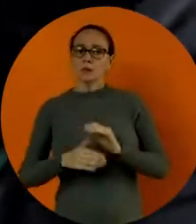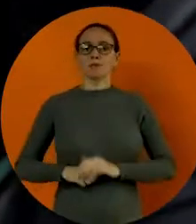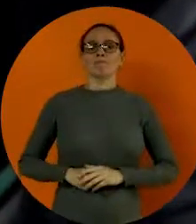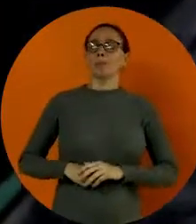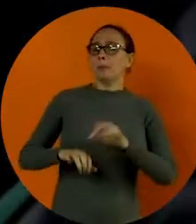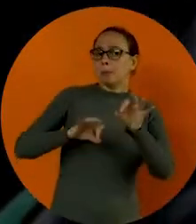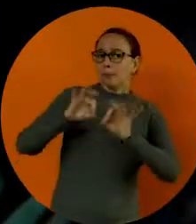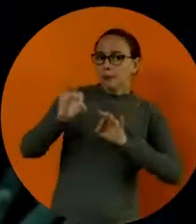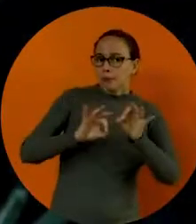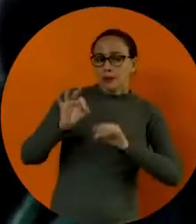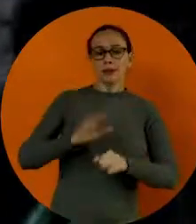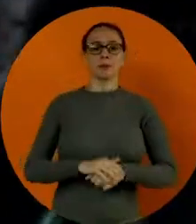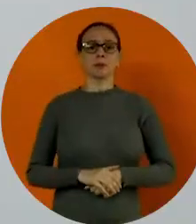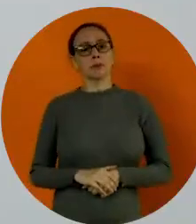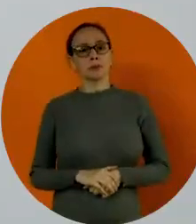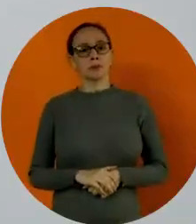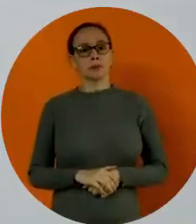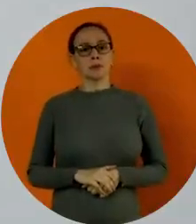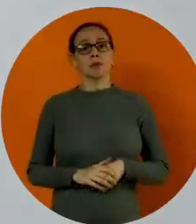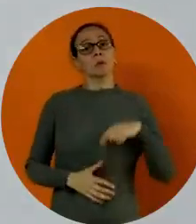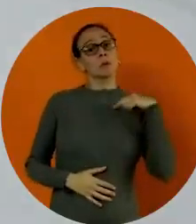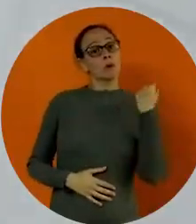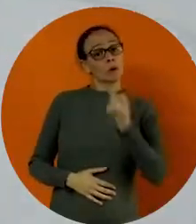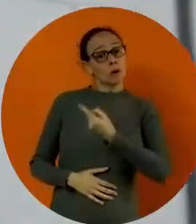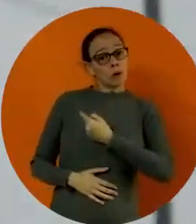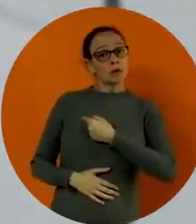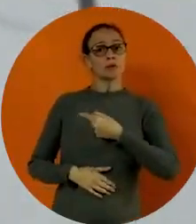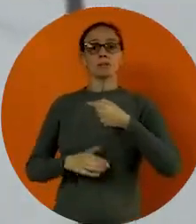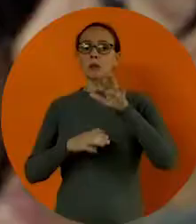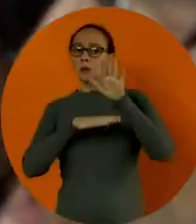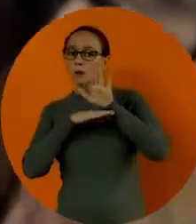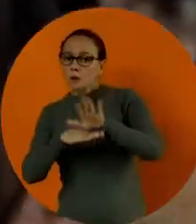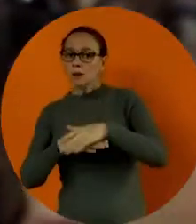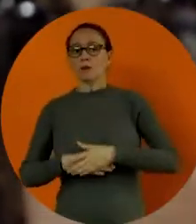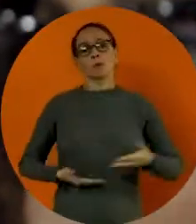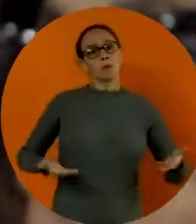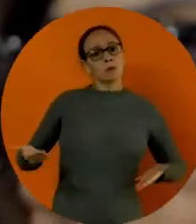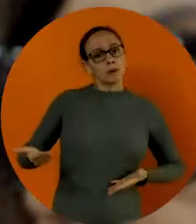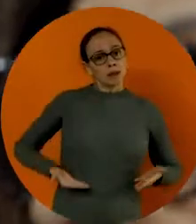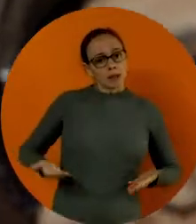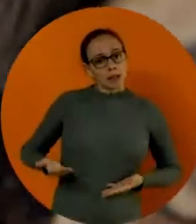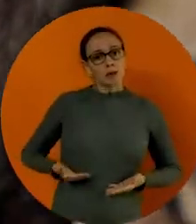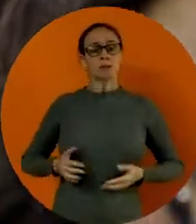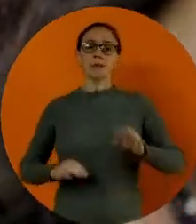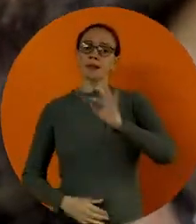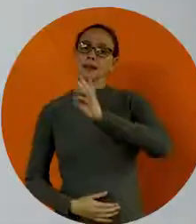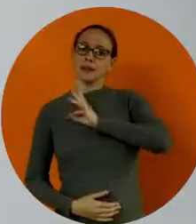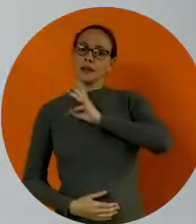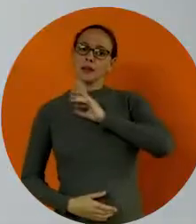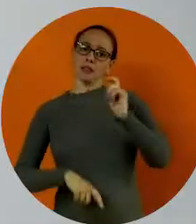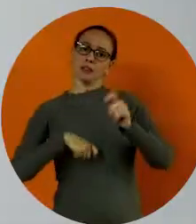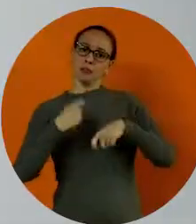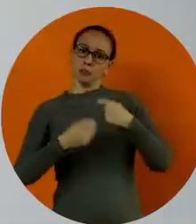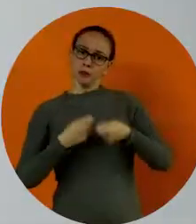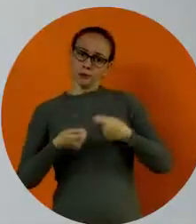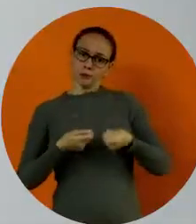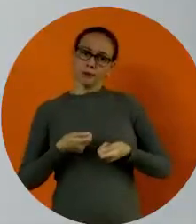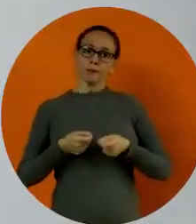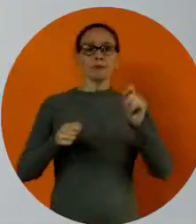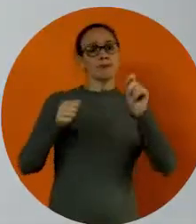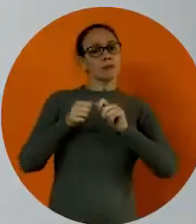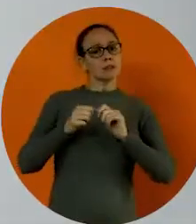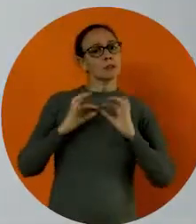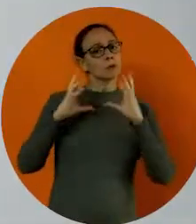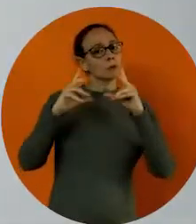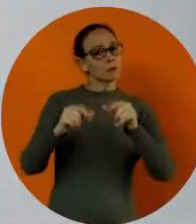estão arduamente trabalhando, estudando e se preparando. Os nossos colaboradores, funcionários, que os técnicos